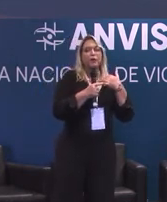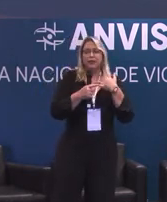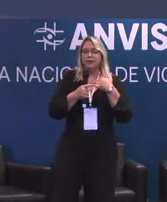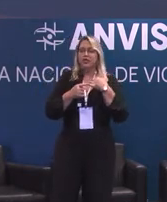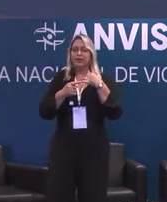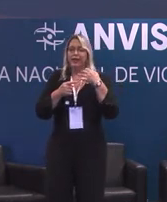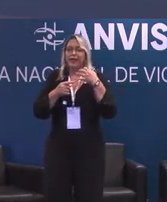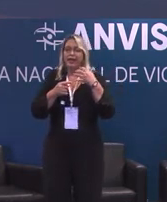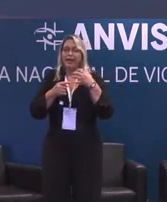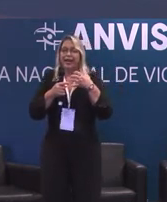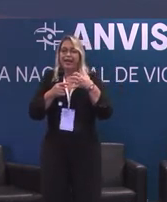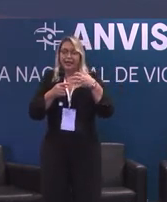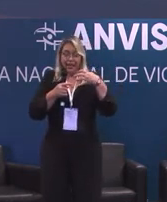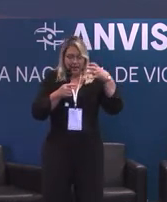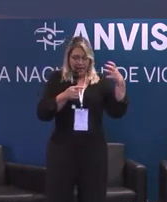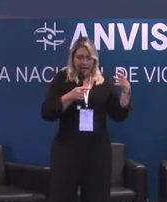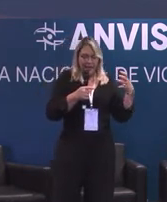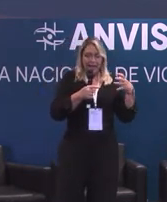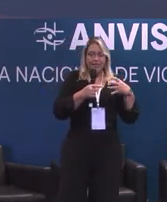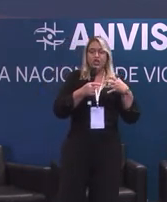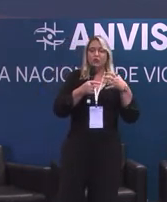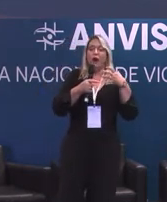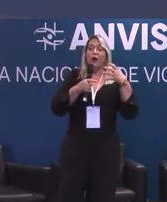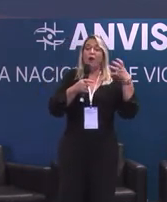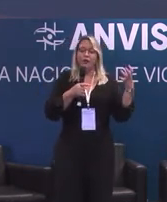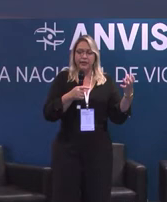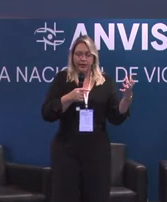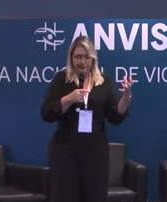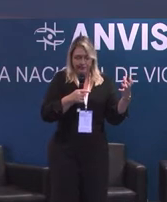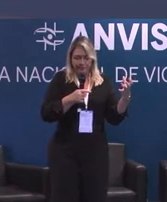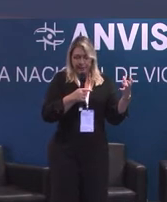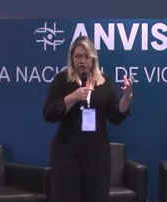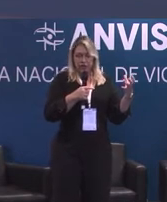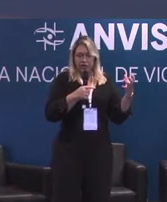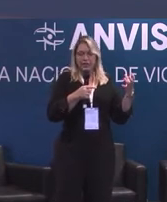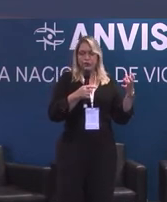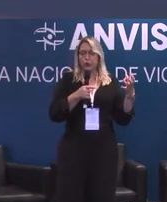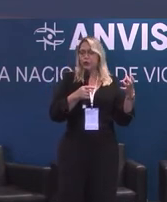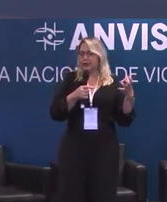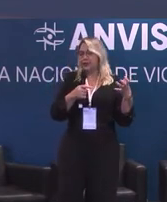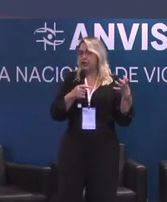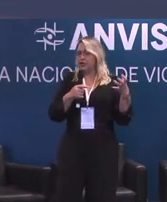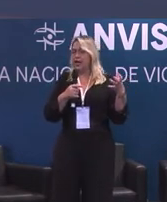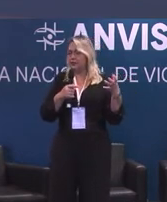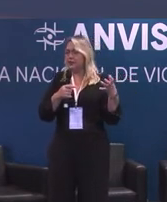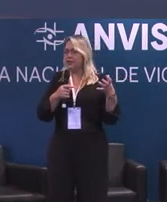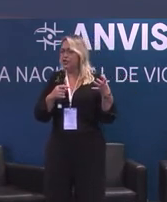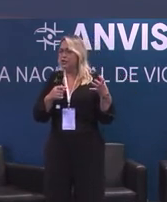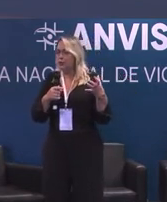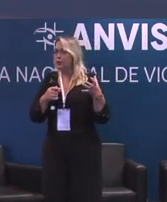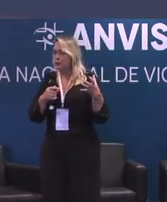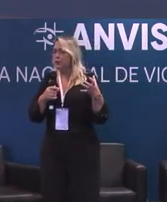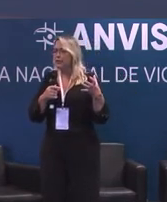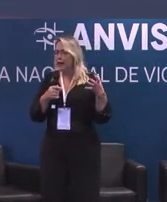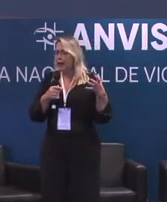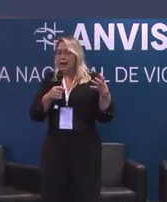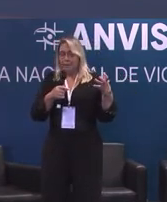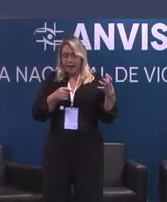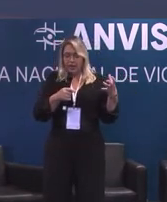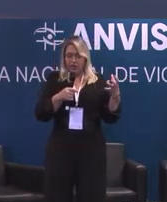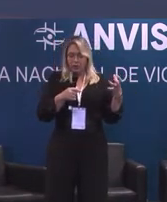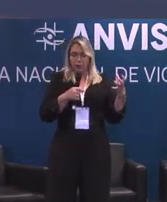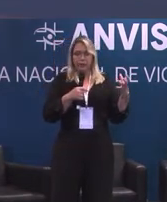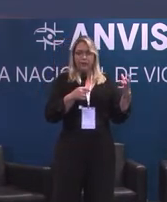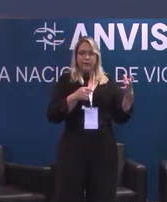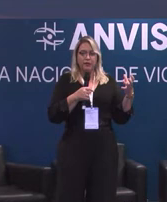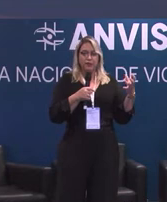importante a gente entender que existe uma ordem, né, minha gente, nas fontes destes dados que a gente pode se utilizar para